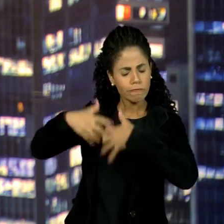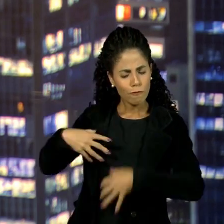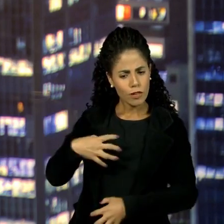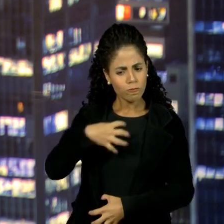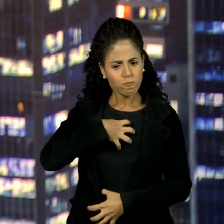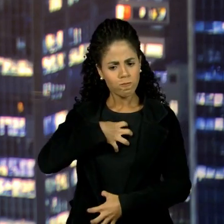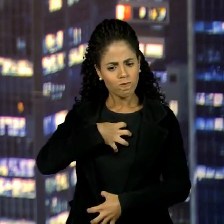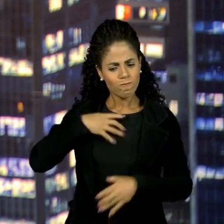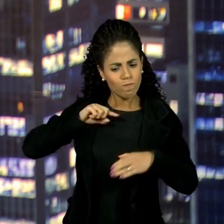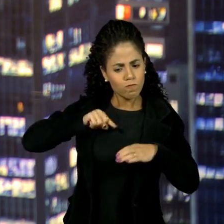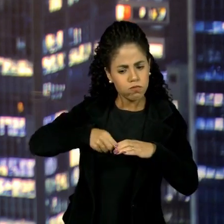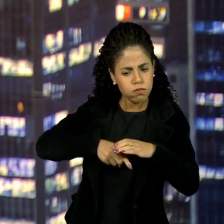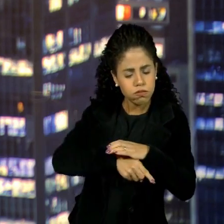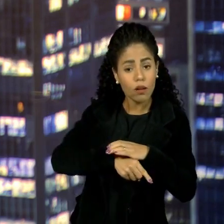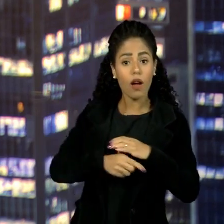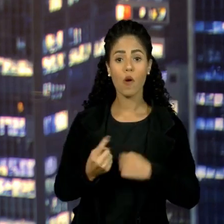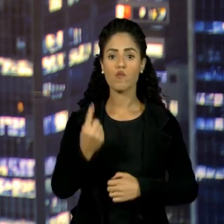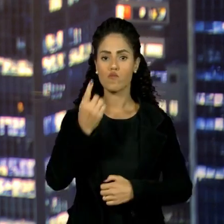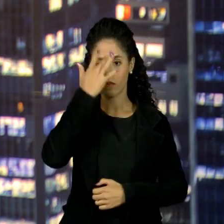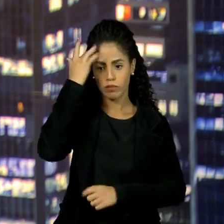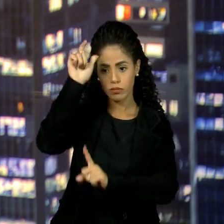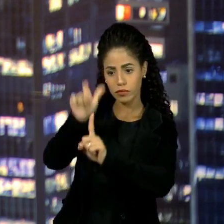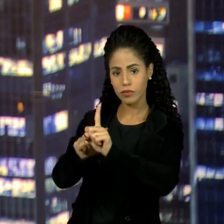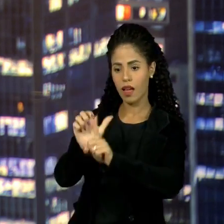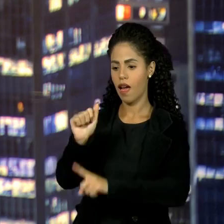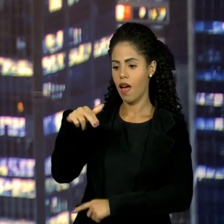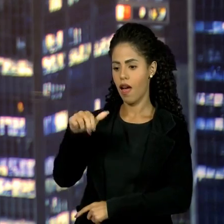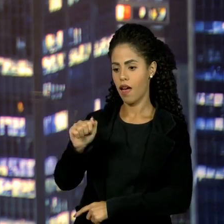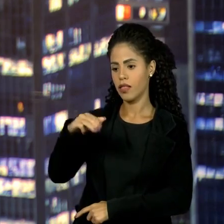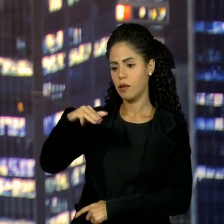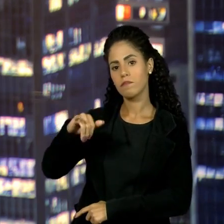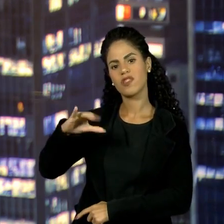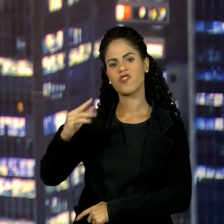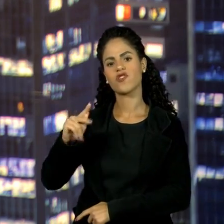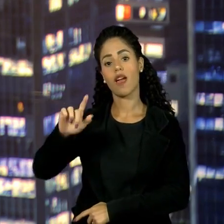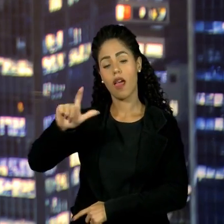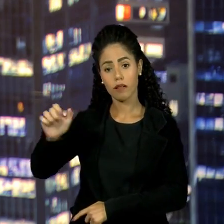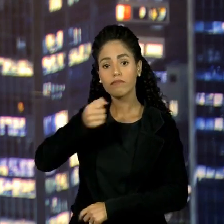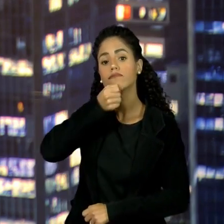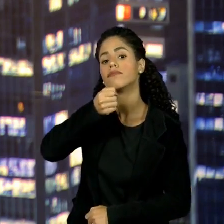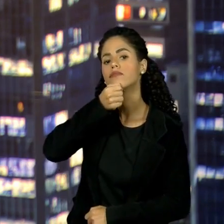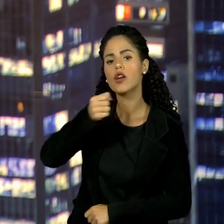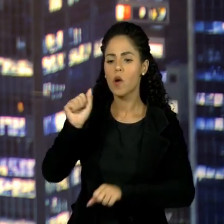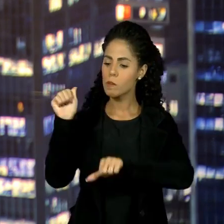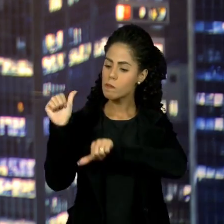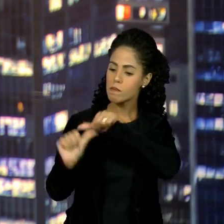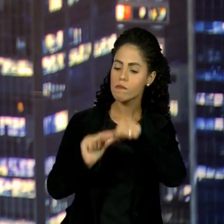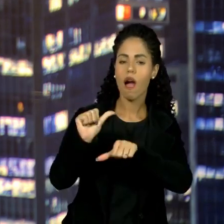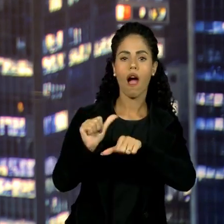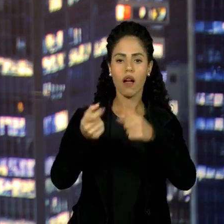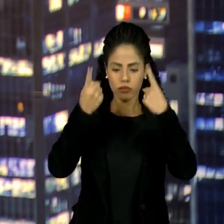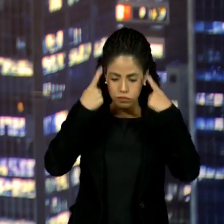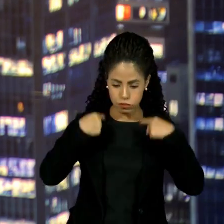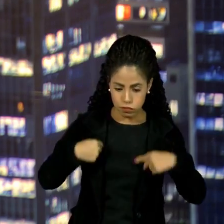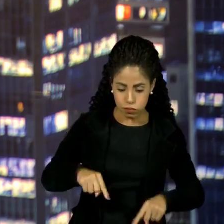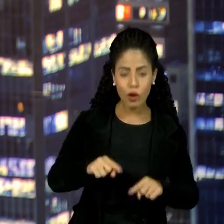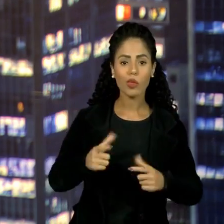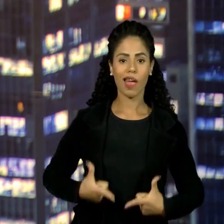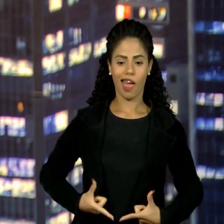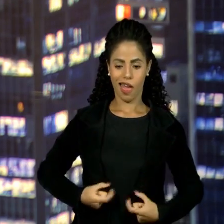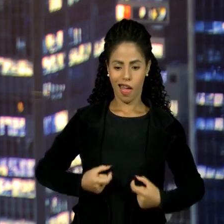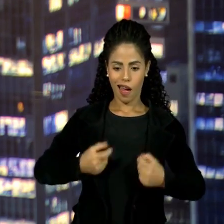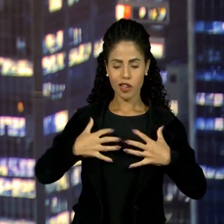nossa finitude. Uma das personagens é a Ana Michele Soares, uma jornalista que transformou o diagnóstico dela de um câncer de